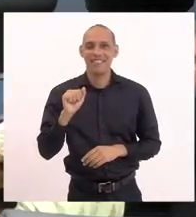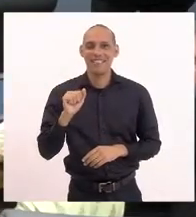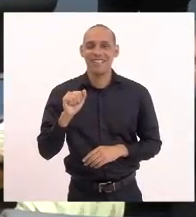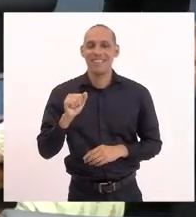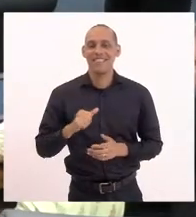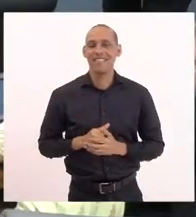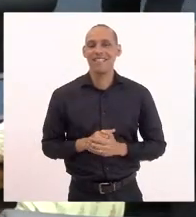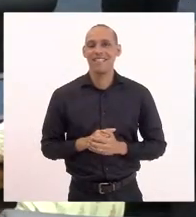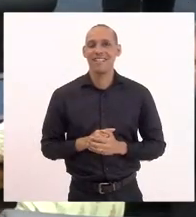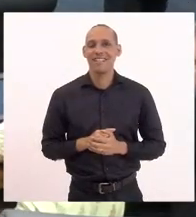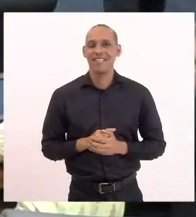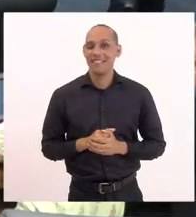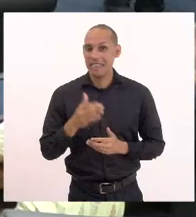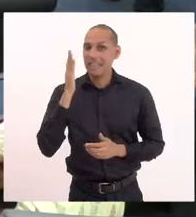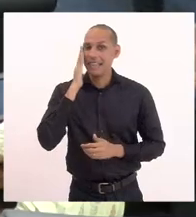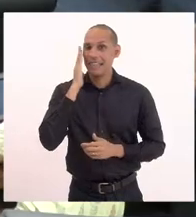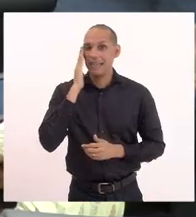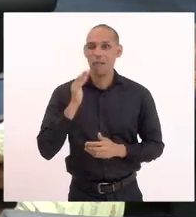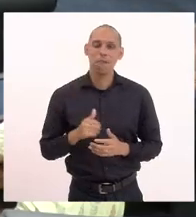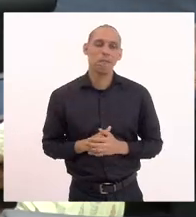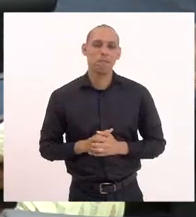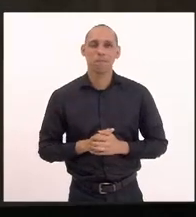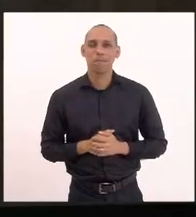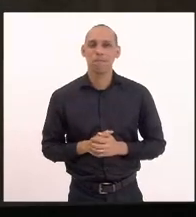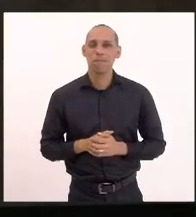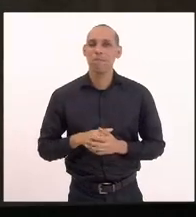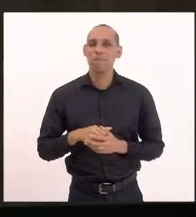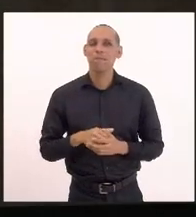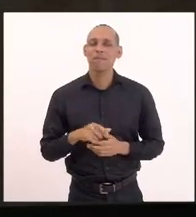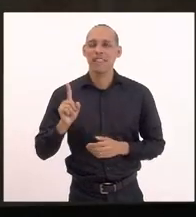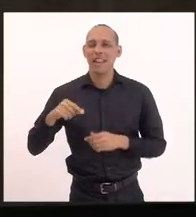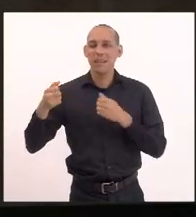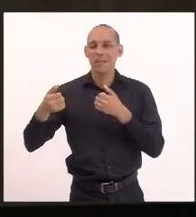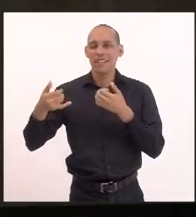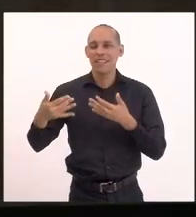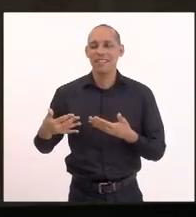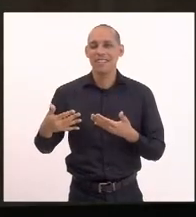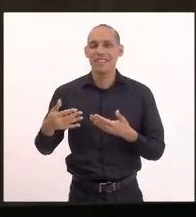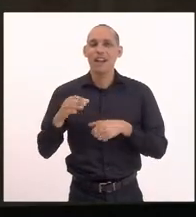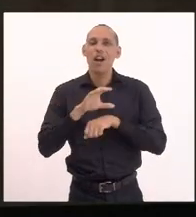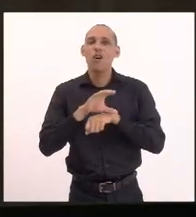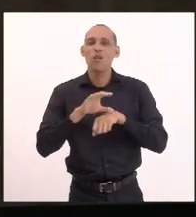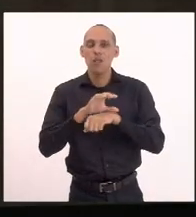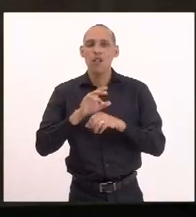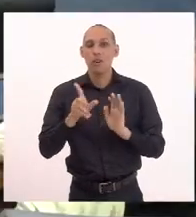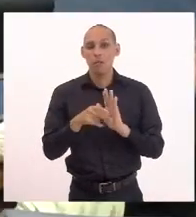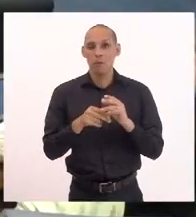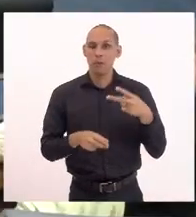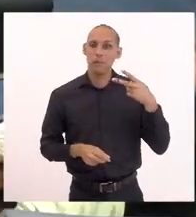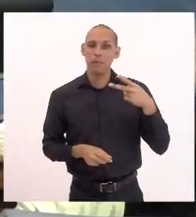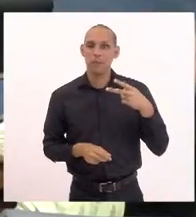esteja a par. É o parecer, senhor presidente, constitucionalidade com duas emendas.